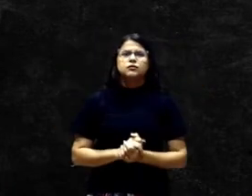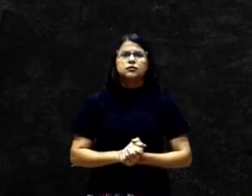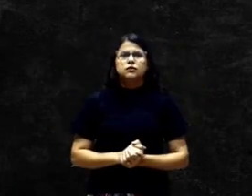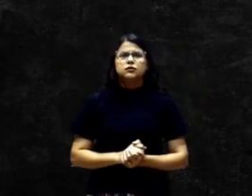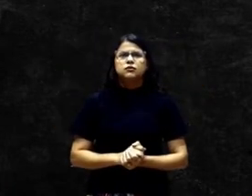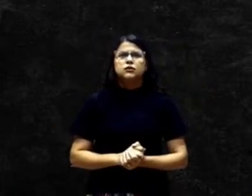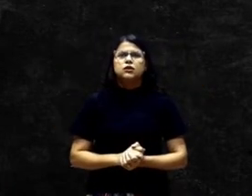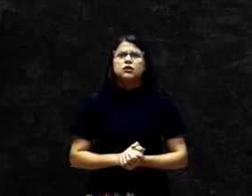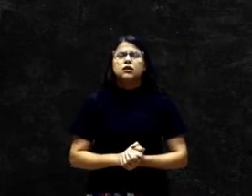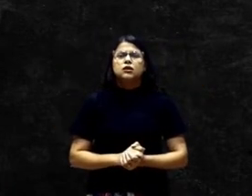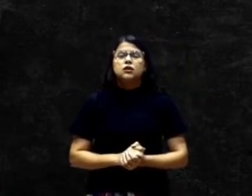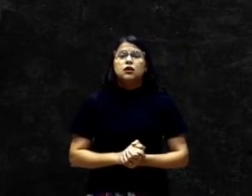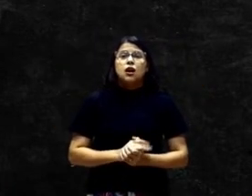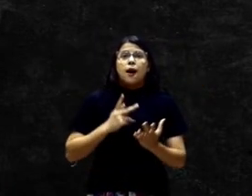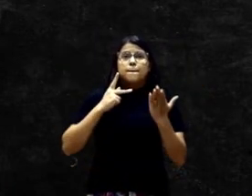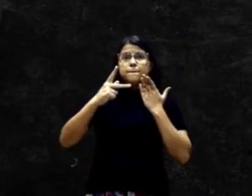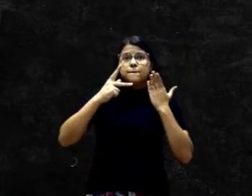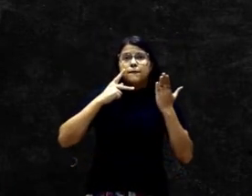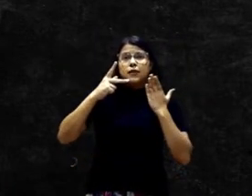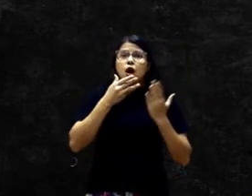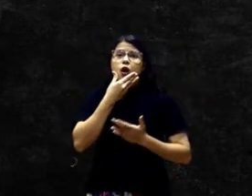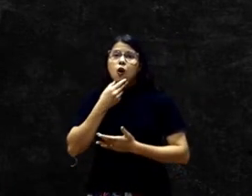a parábola do rico tolo.